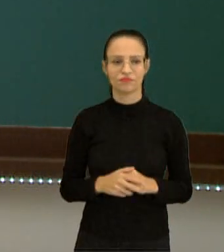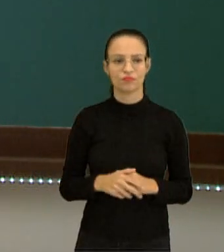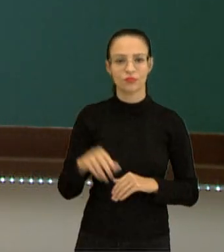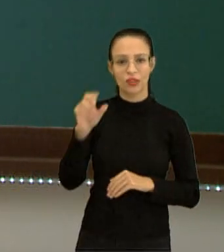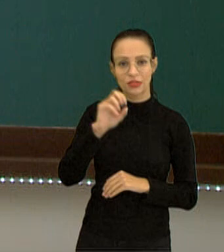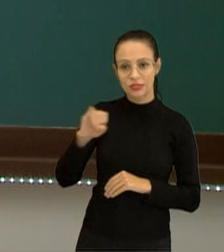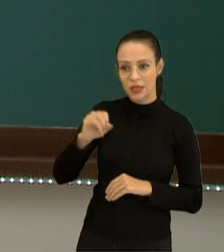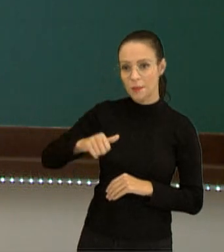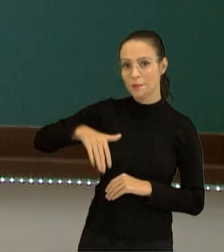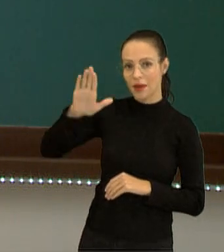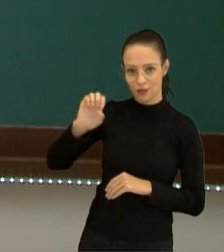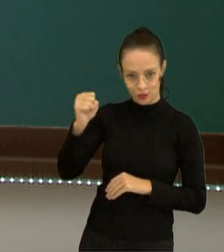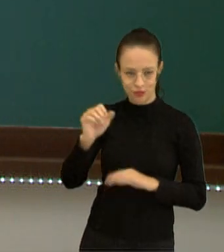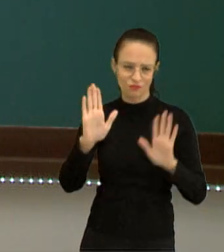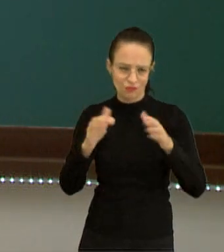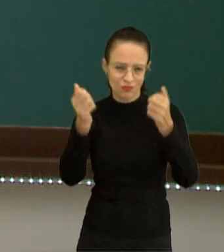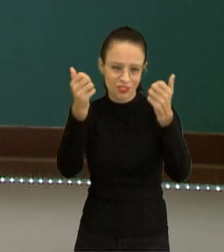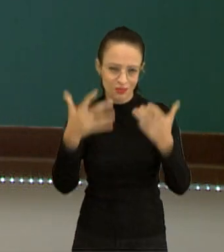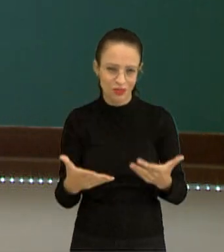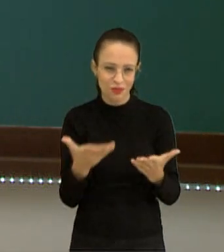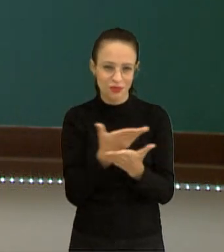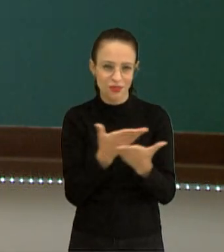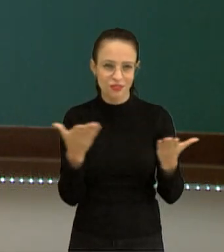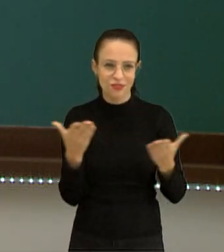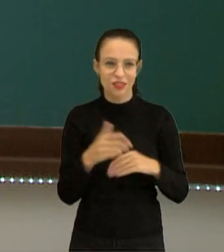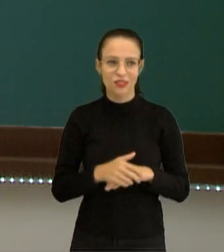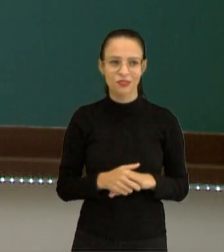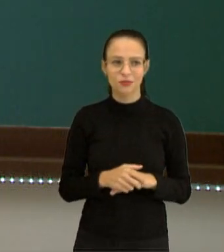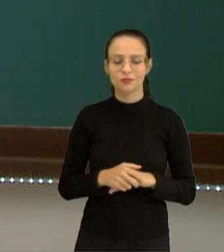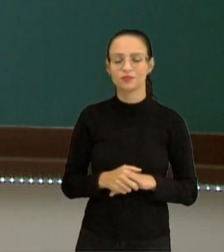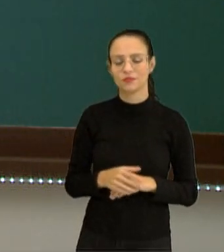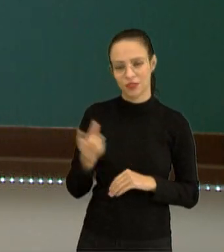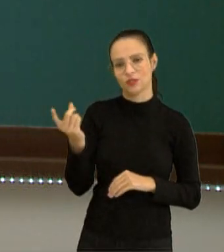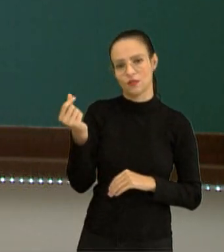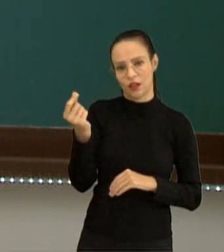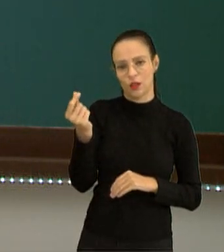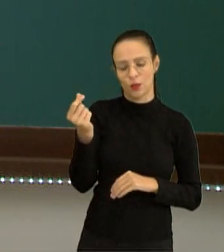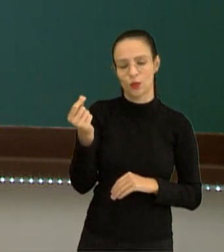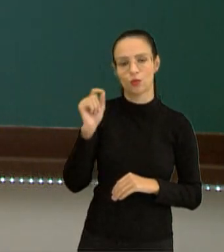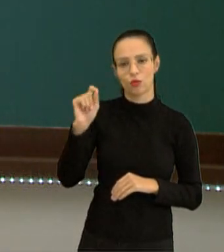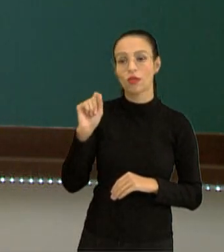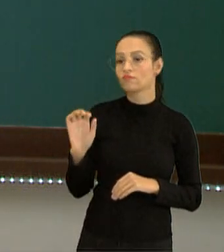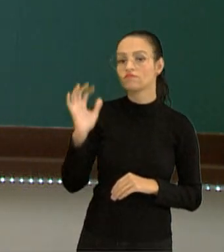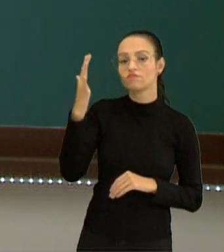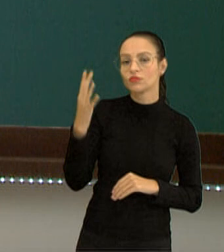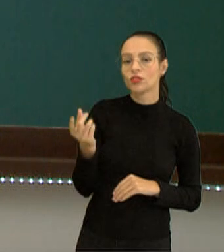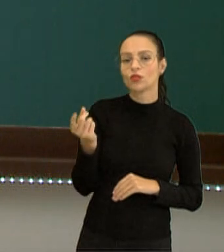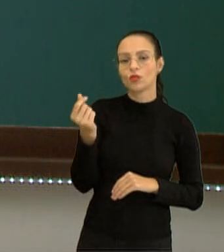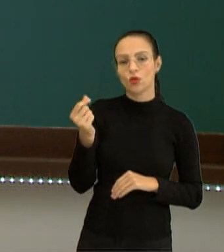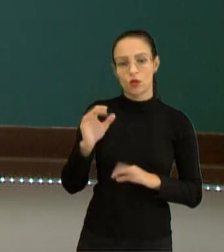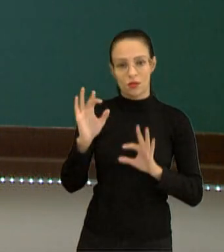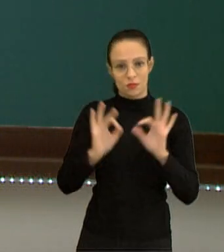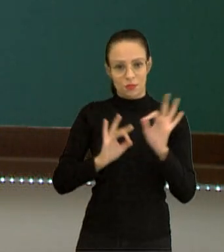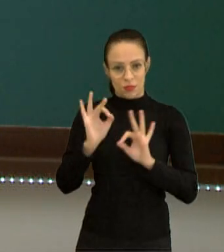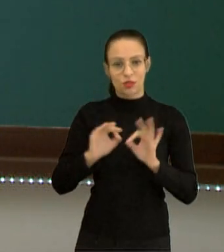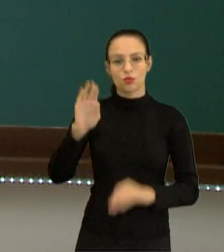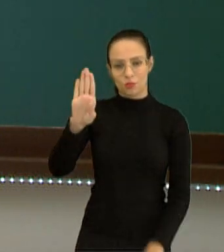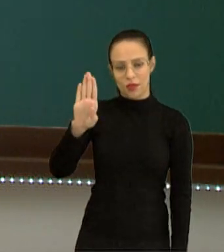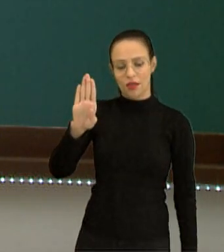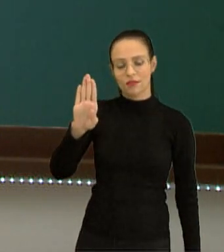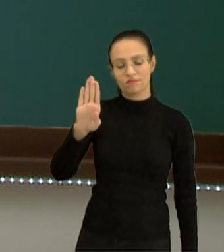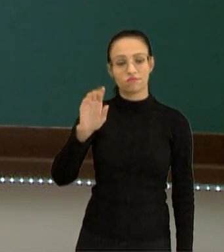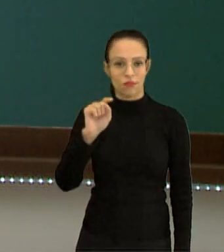for maior do que 8, foi o que a professora já explicou para vocês, né? O valor ali, né, o que vai acontecer? O plano, né, B